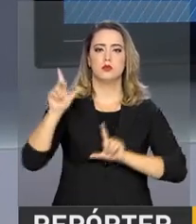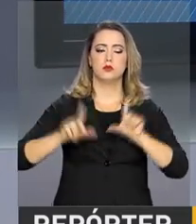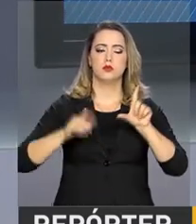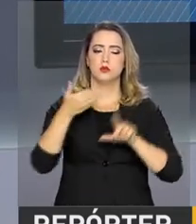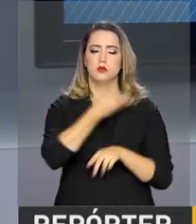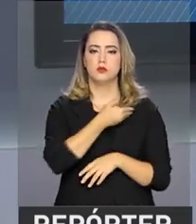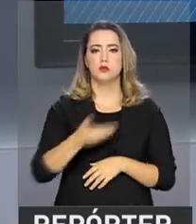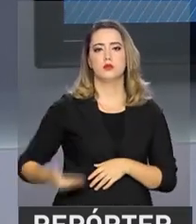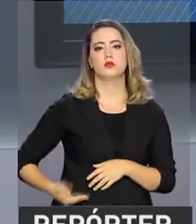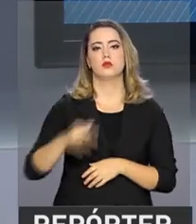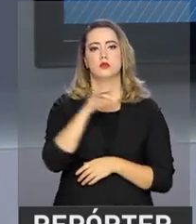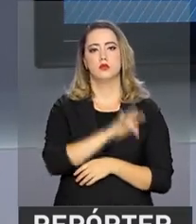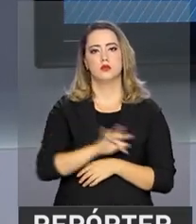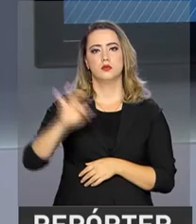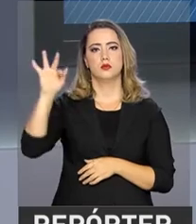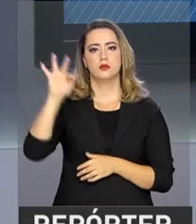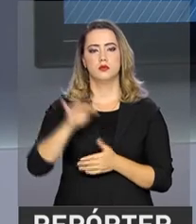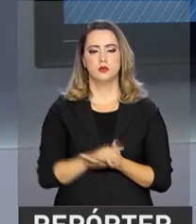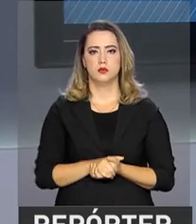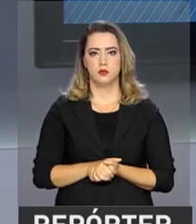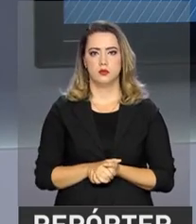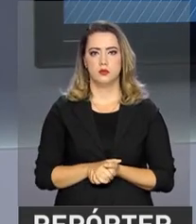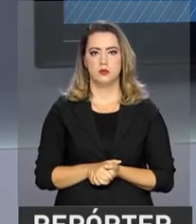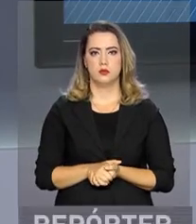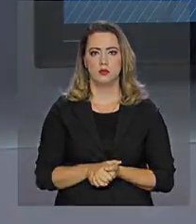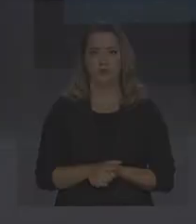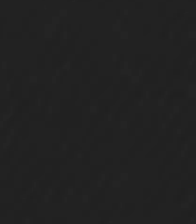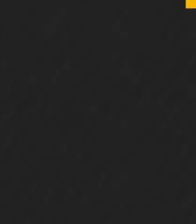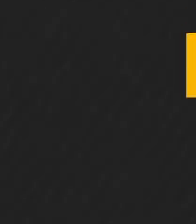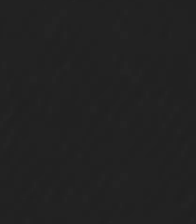ele br a tv do governo federal